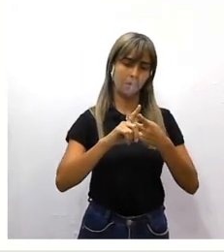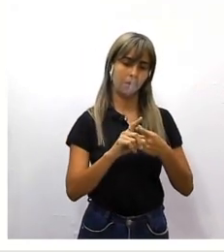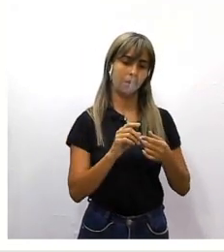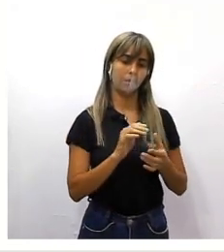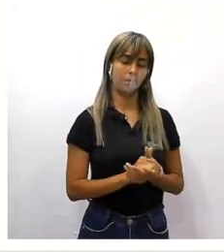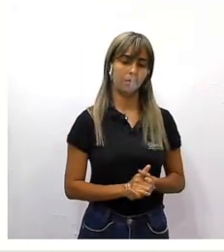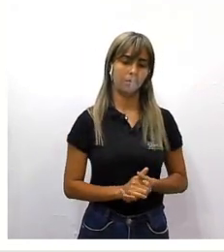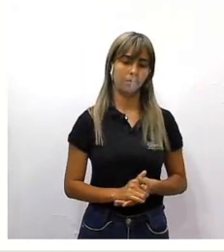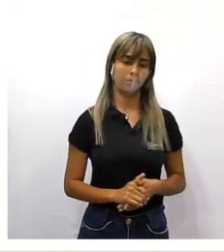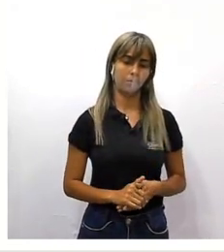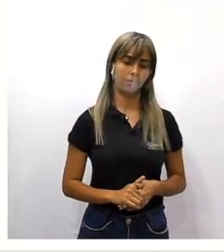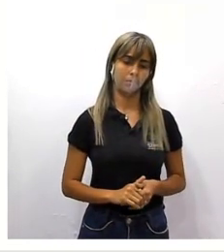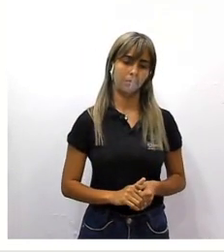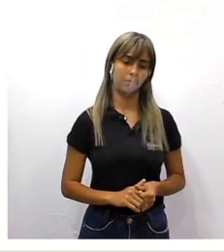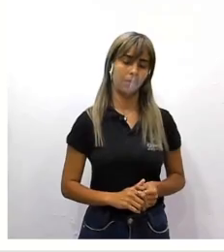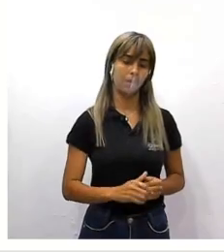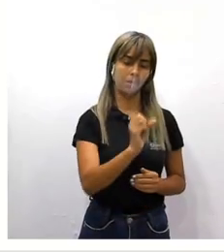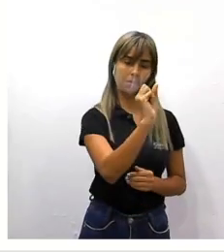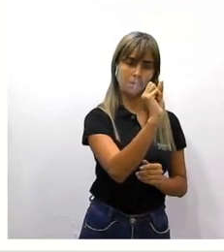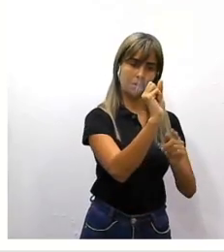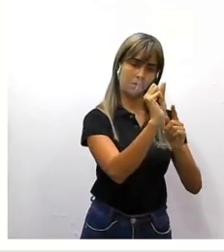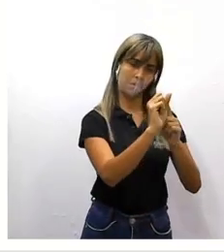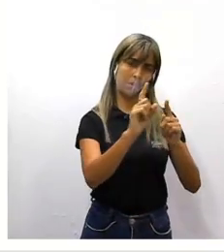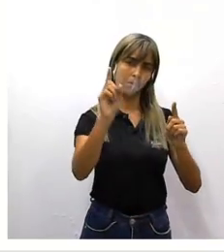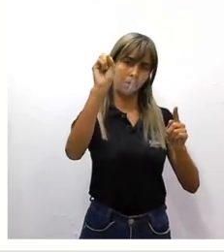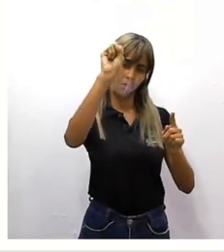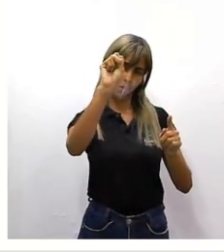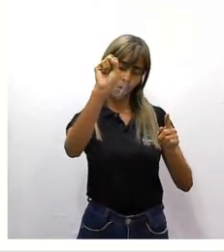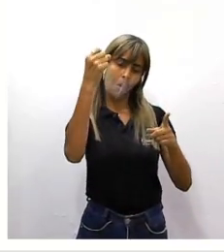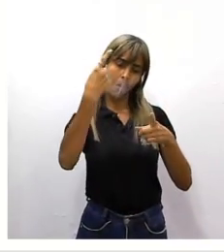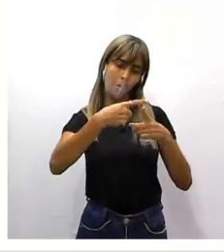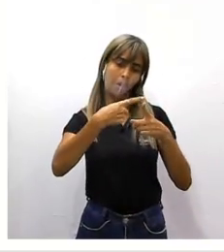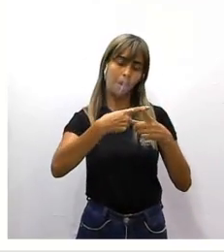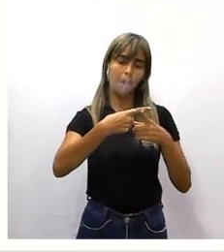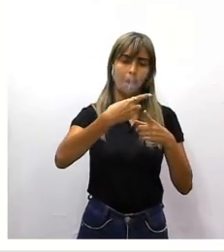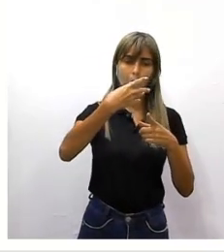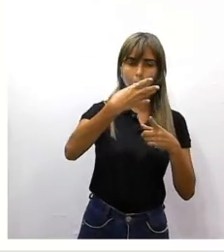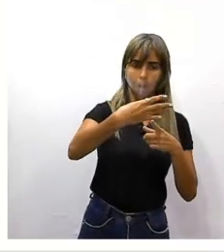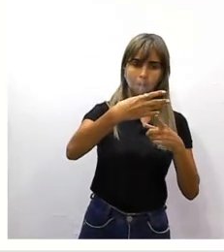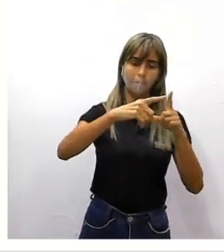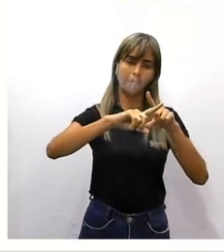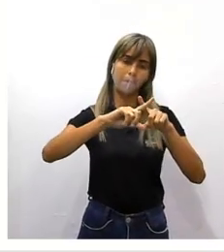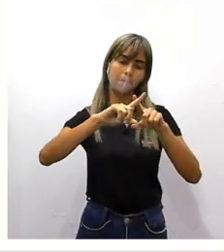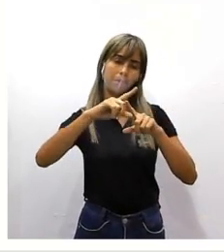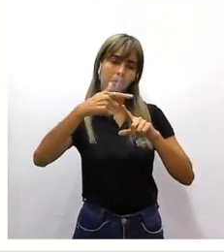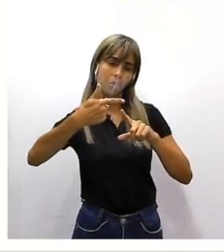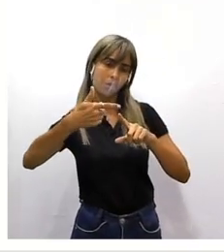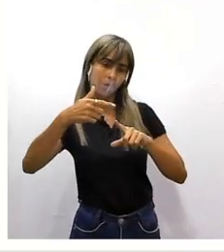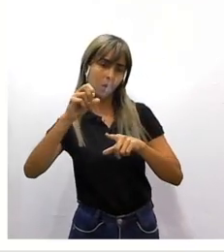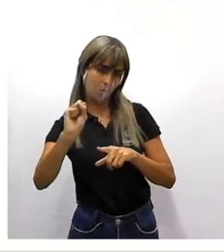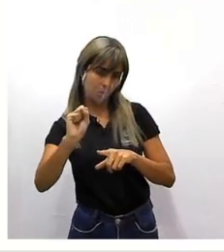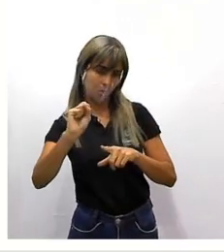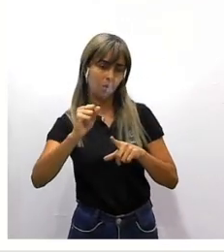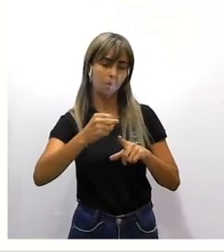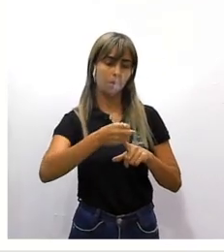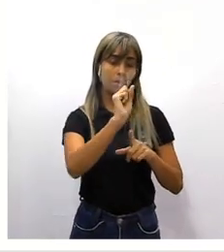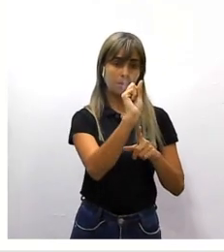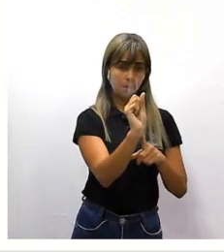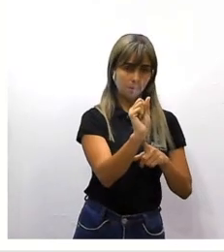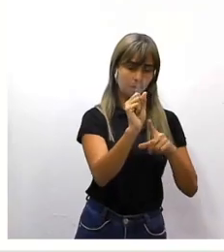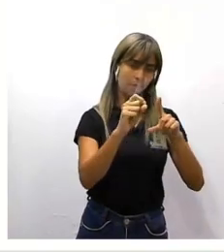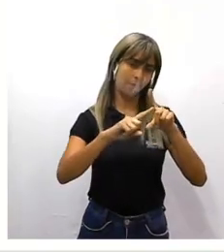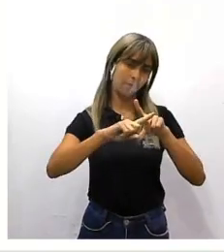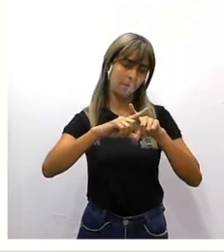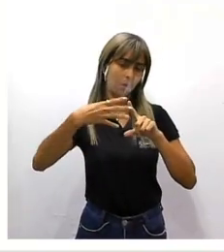vezes quanto chego em 24? 8. Por quê? 4 vezes 2 é 8. 6 vezes 4, nesse caso é 6 vezes